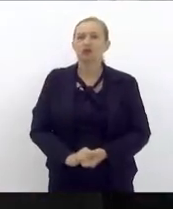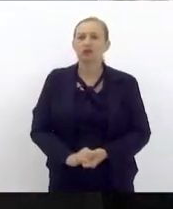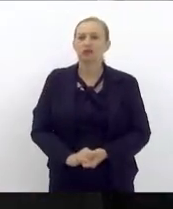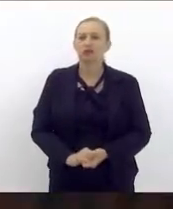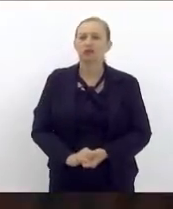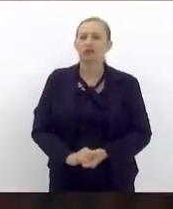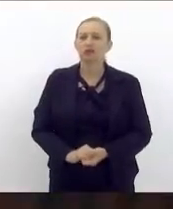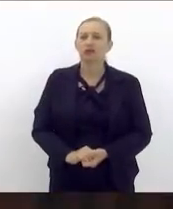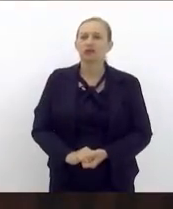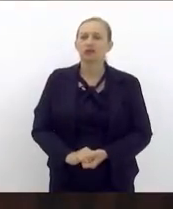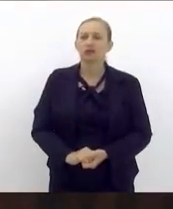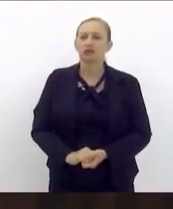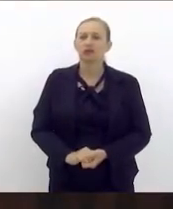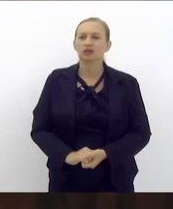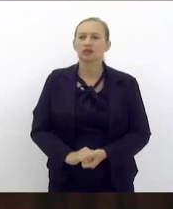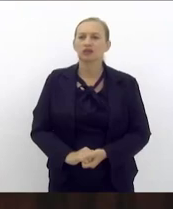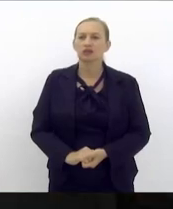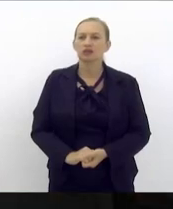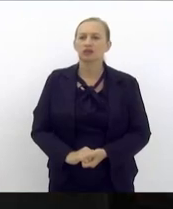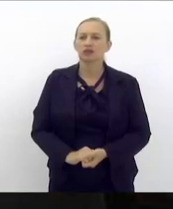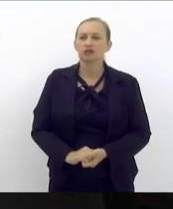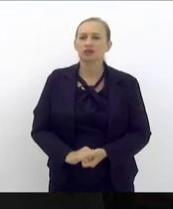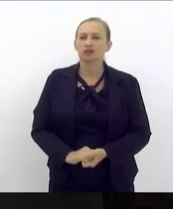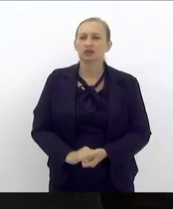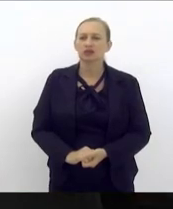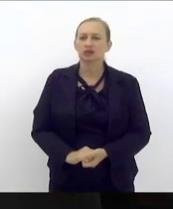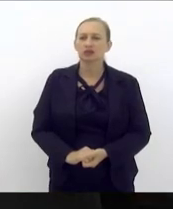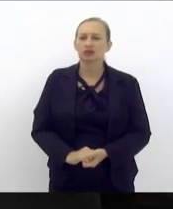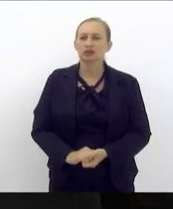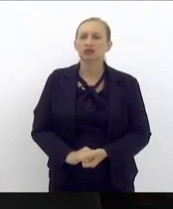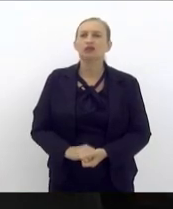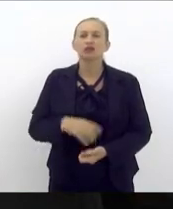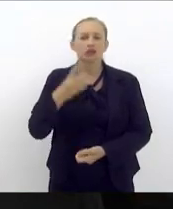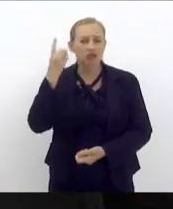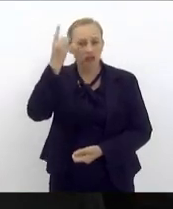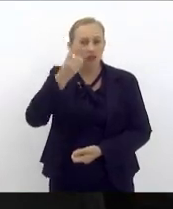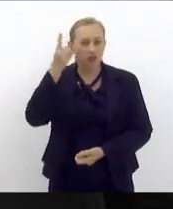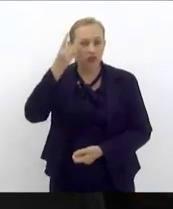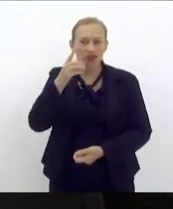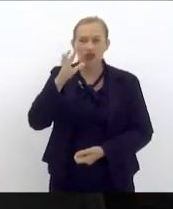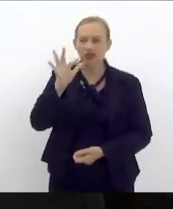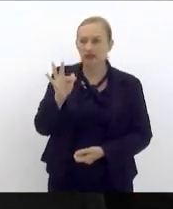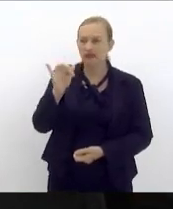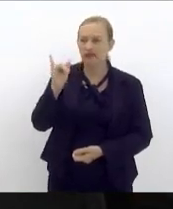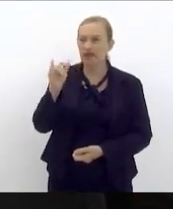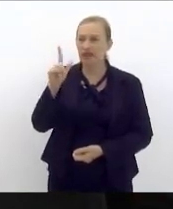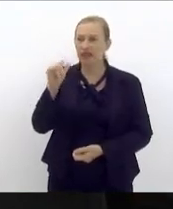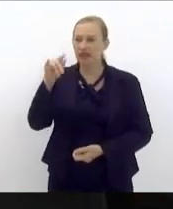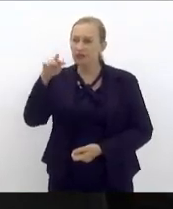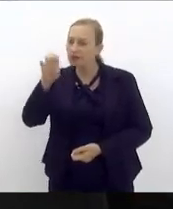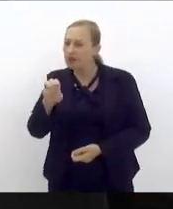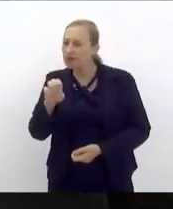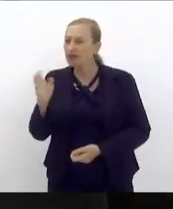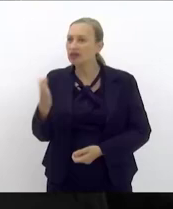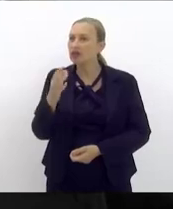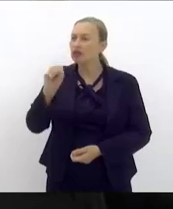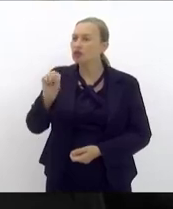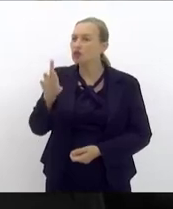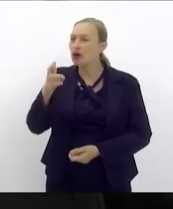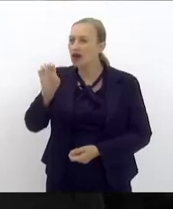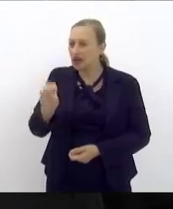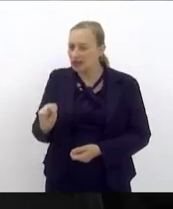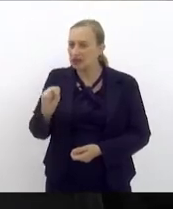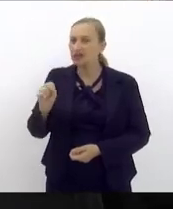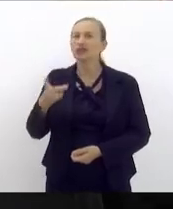Deputado Márcio Gualberto chama o deputado Felipe Soares deputado